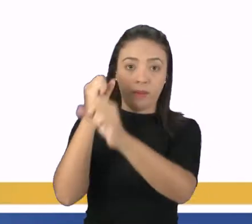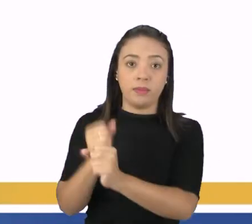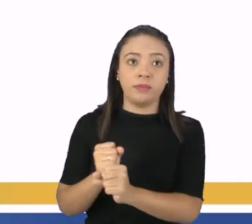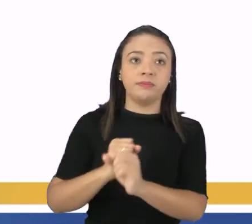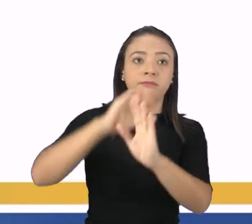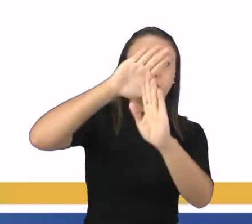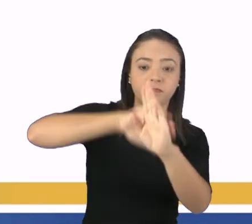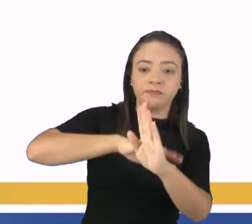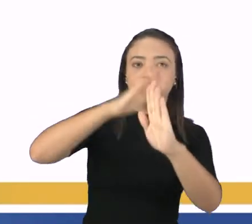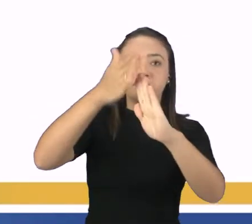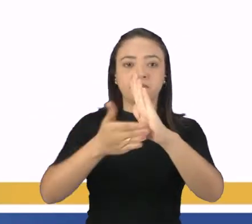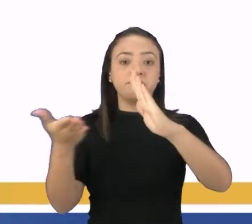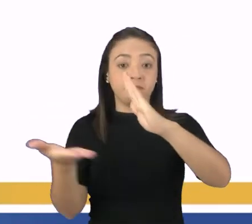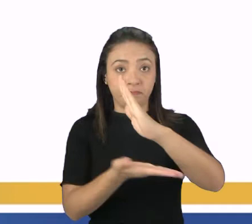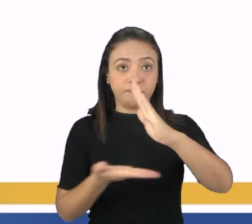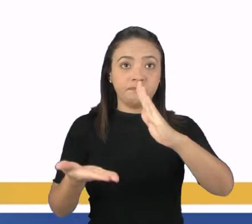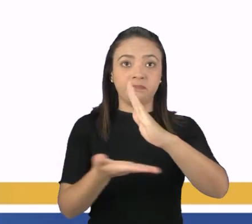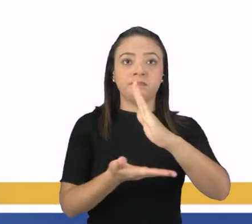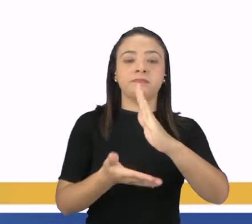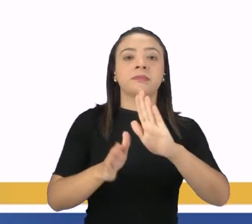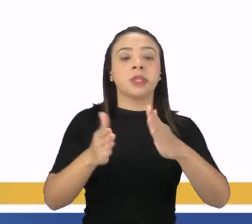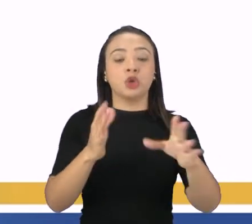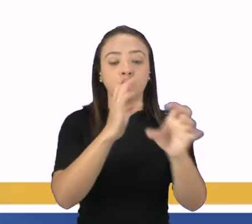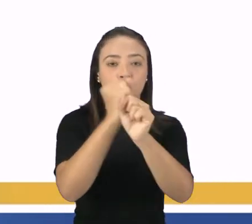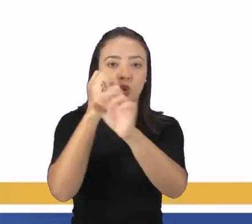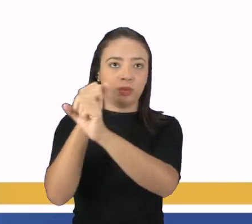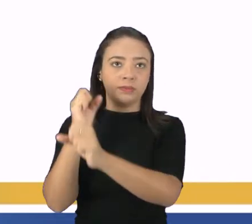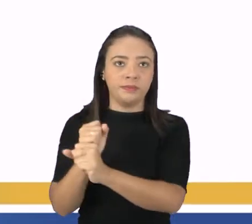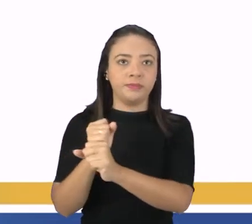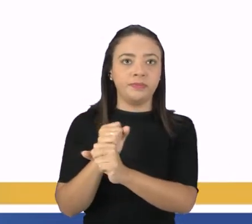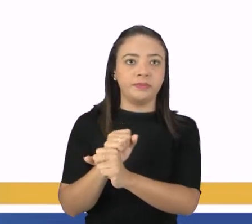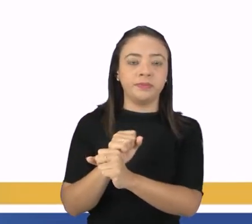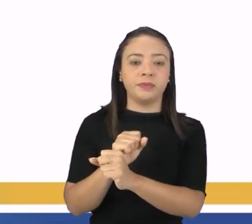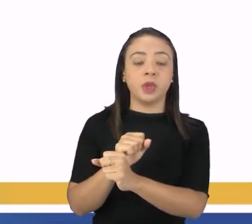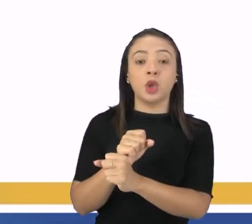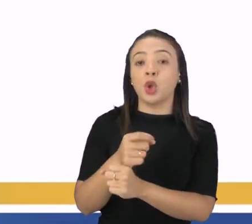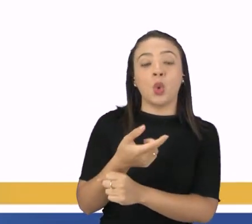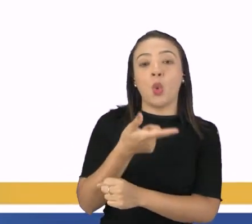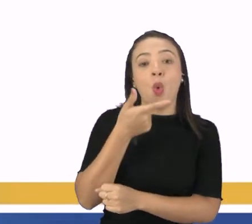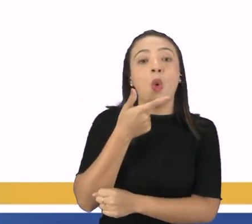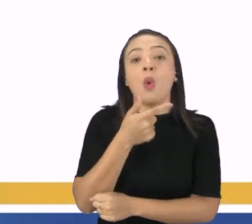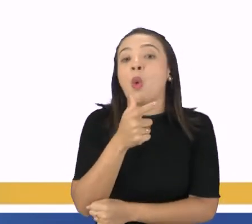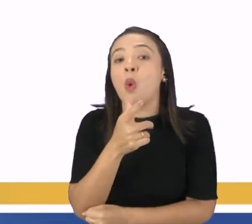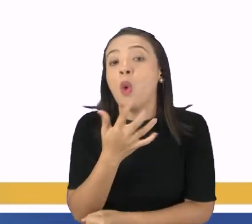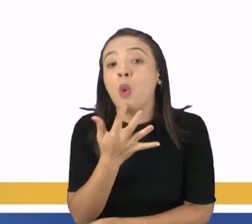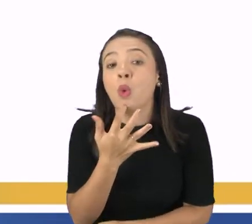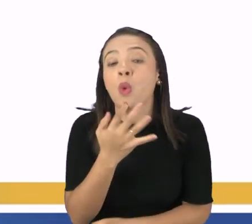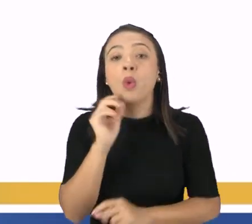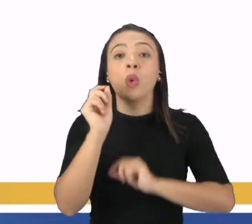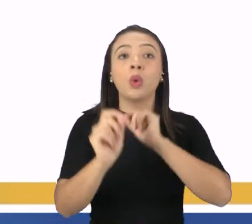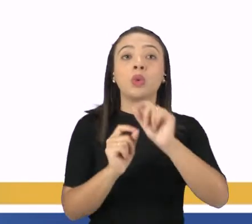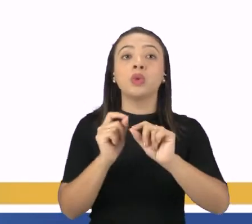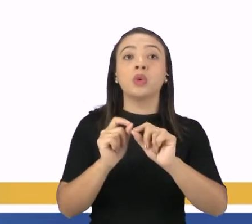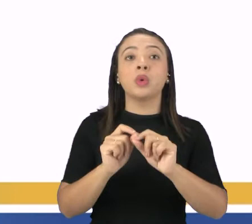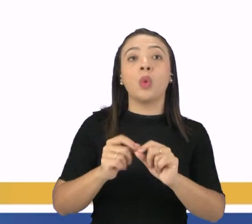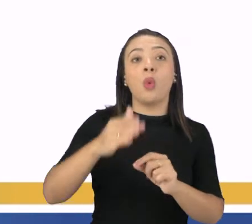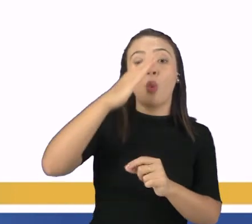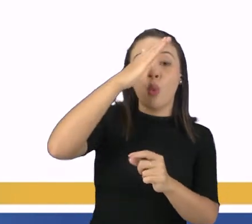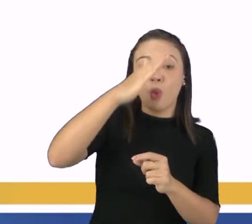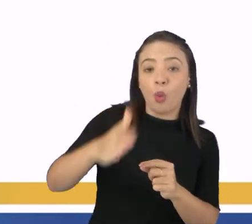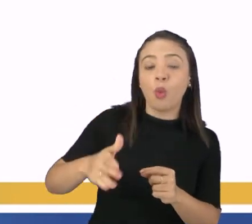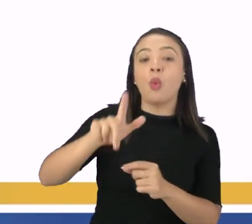né? Então, este terceiro lado aí, né, que nós não conhecemos desse triângulo, nós chamaremos de L,